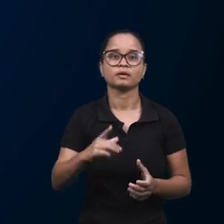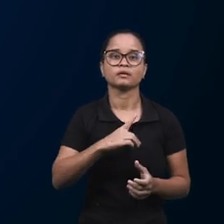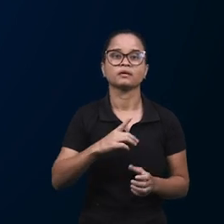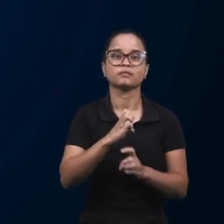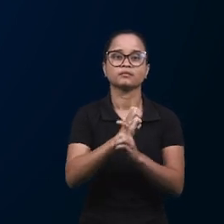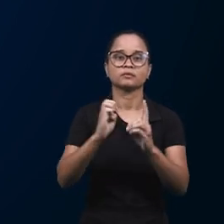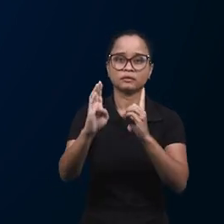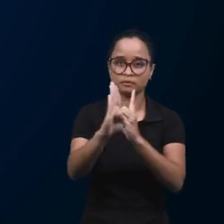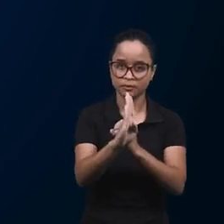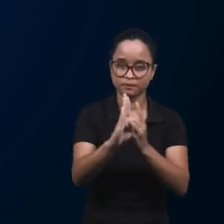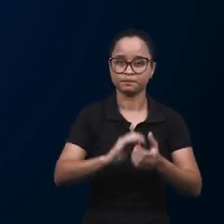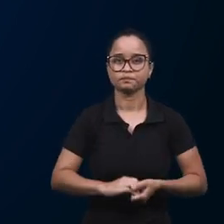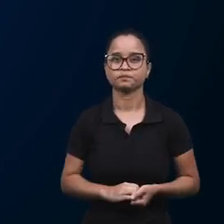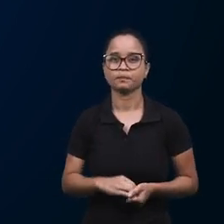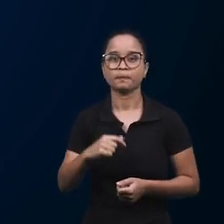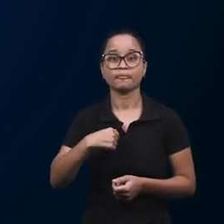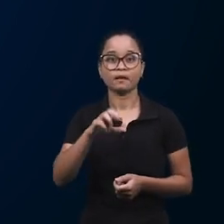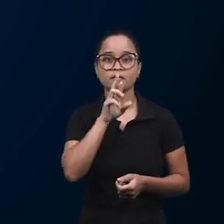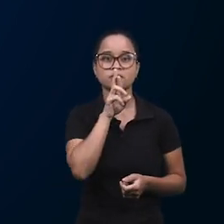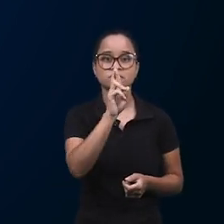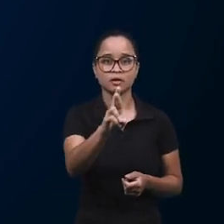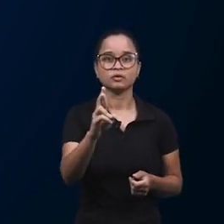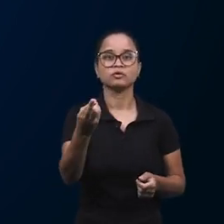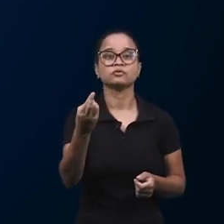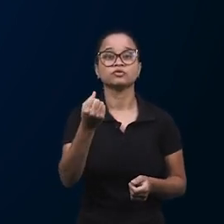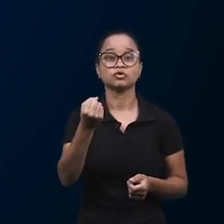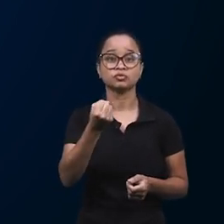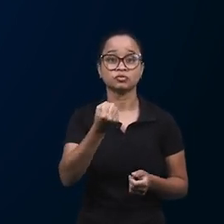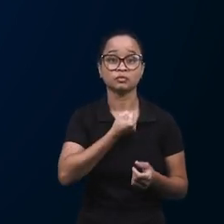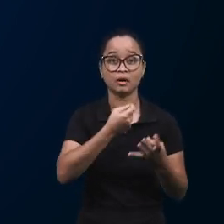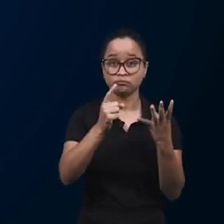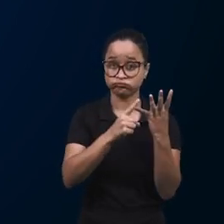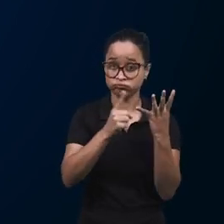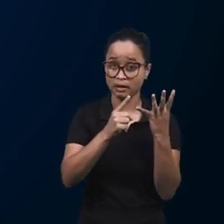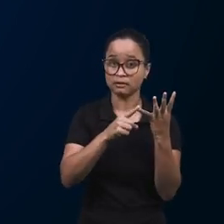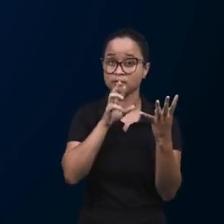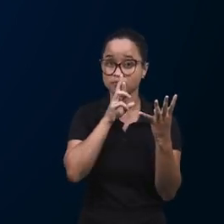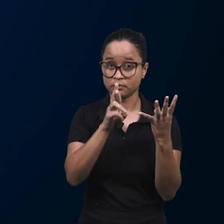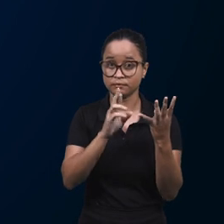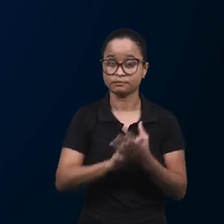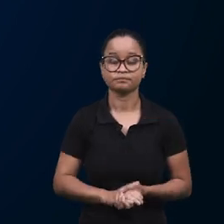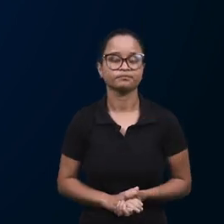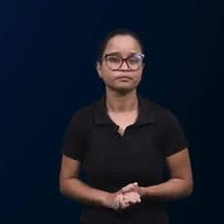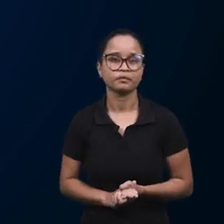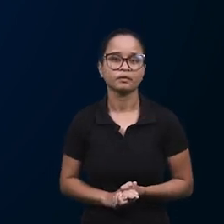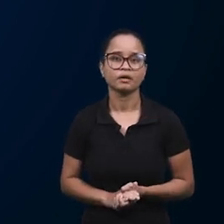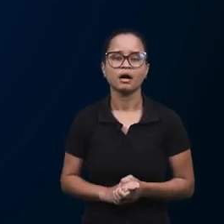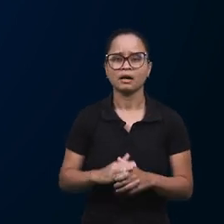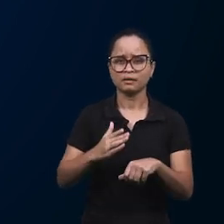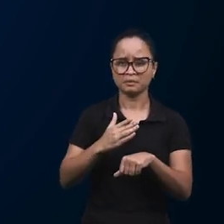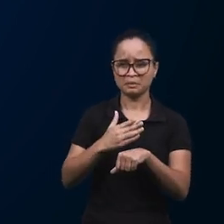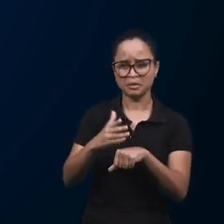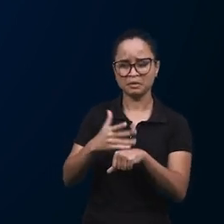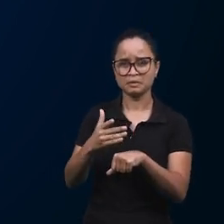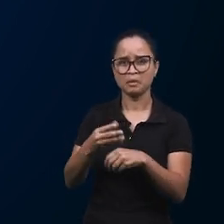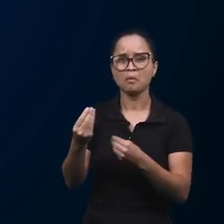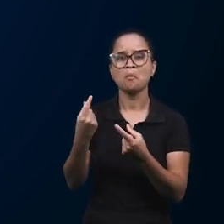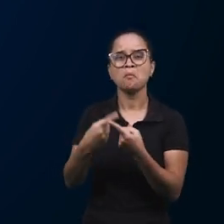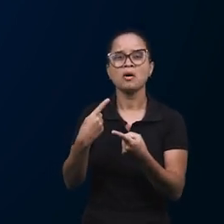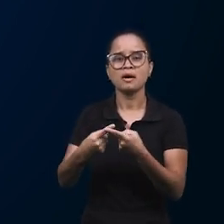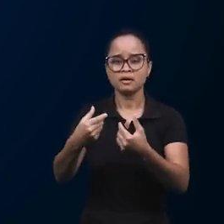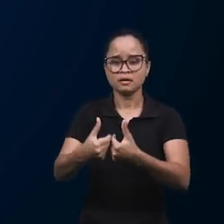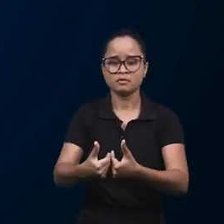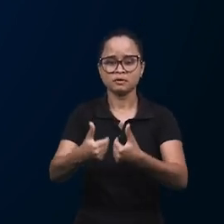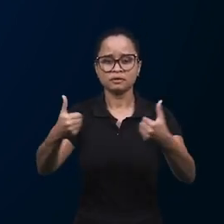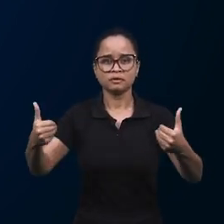com a Escola Bíblica Dominical, eu vou responder a pergunta de número 4. Amém? Na prática, por quais motivos os anjos irão separar